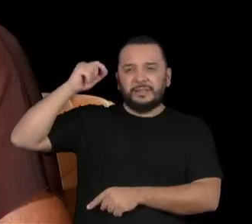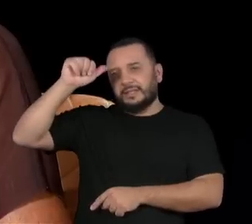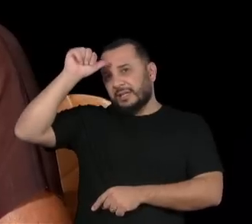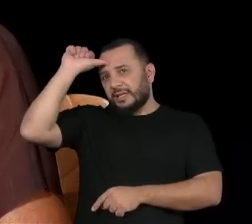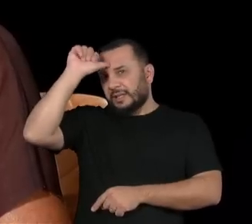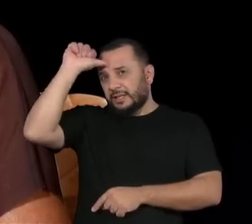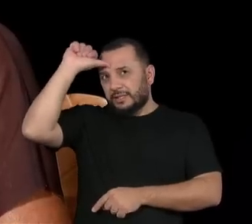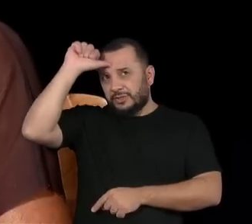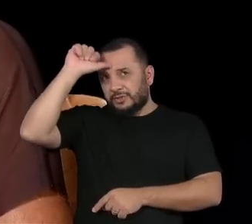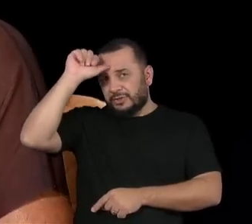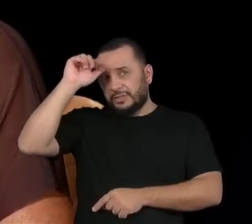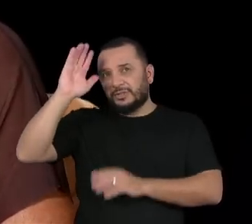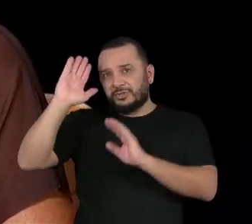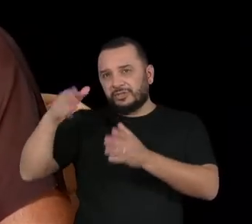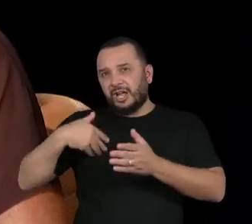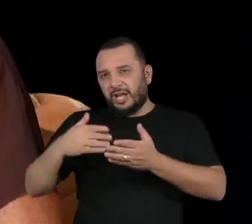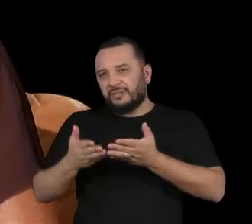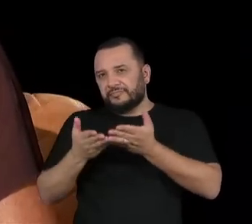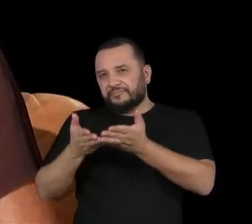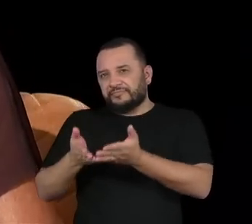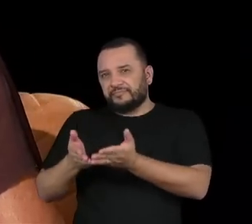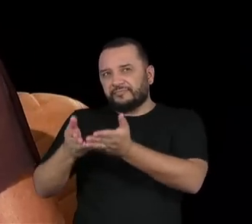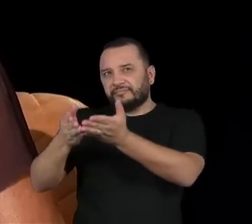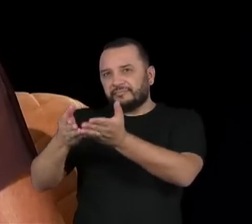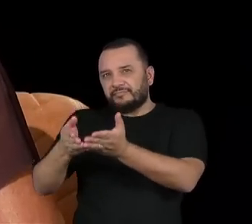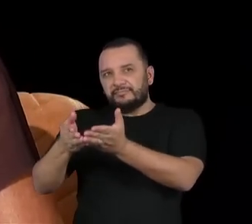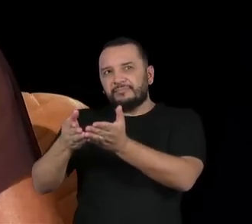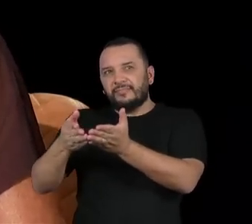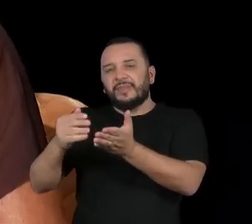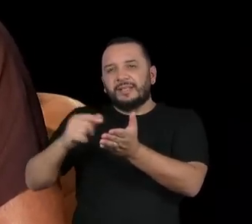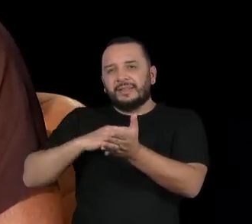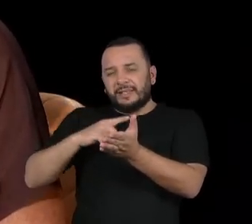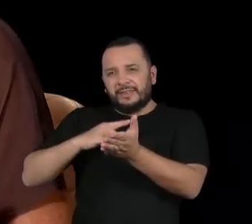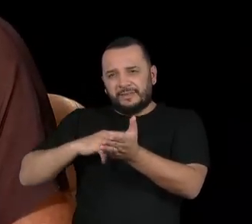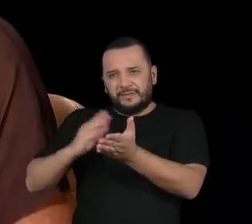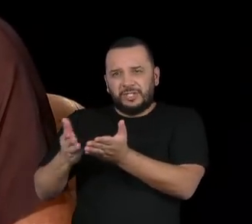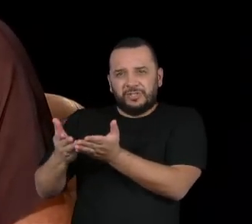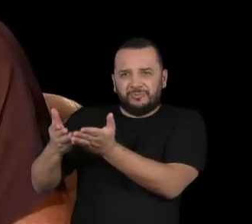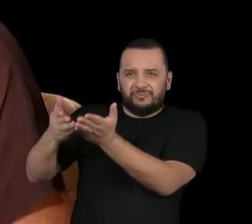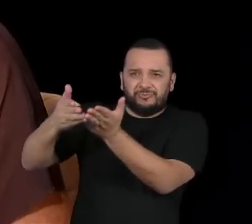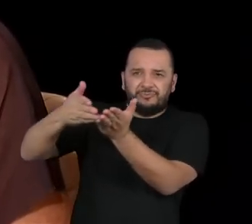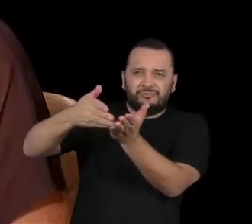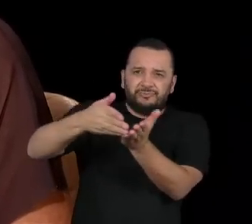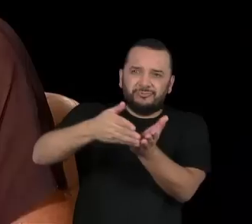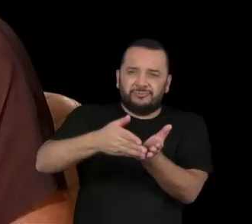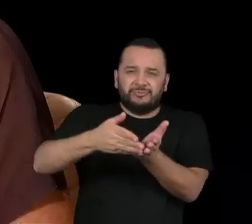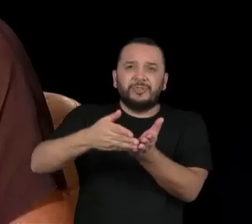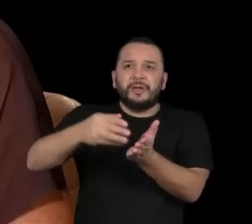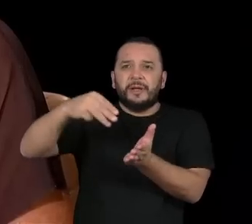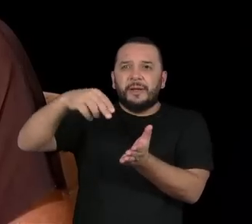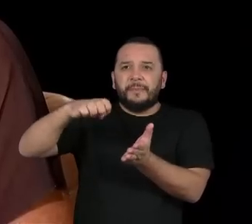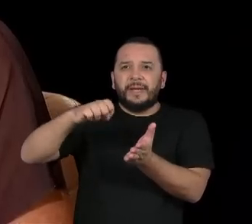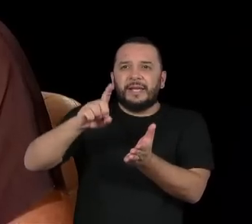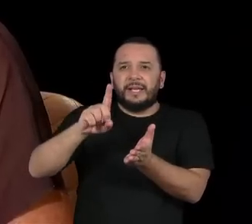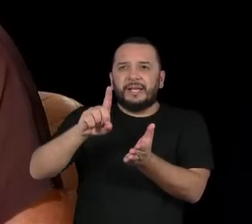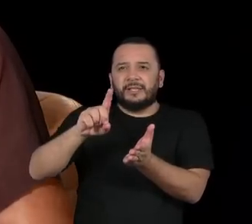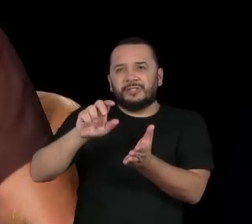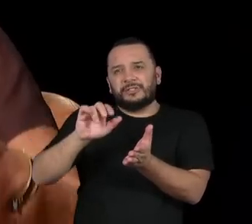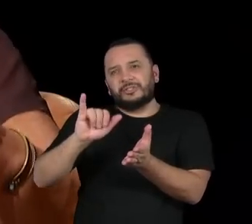pelo Mediterrâneo, passaram pelo Estreito de Gibraltar e se localizaram no sul da